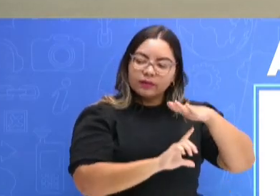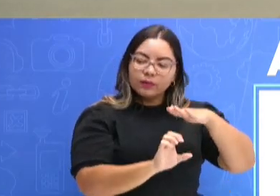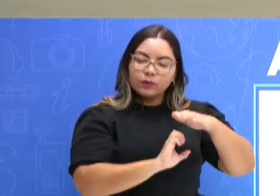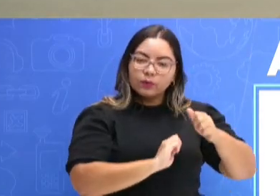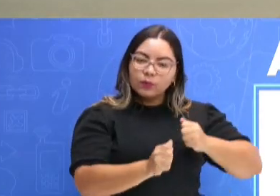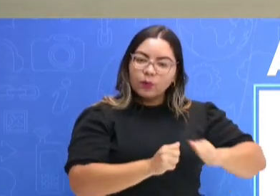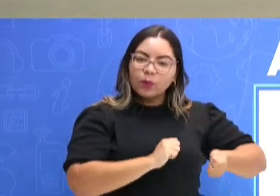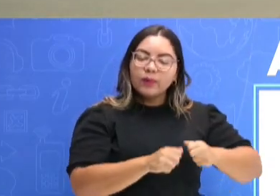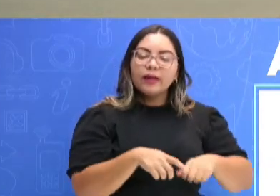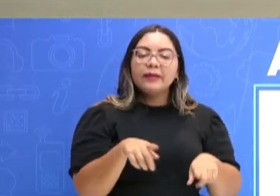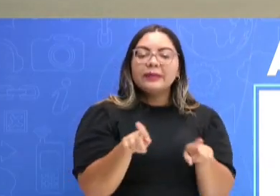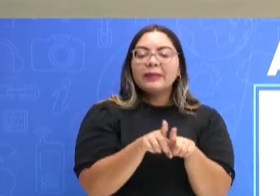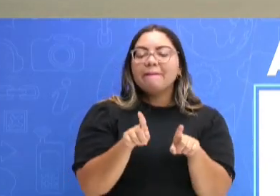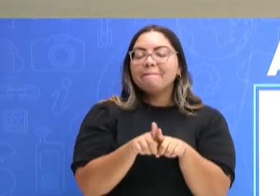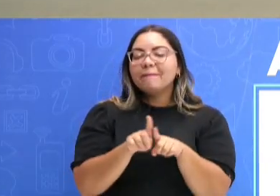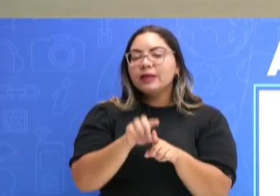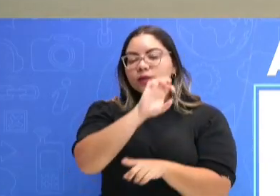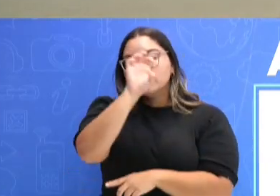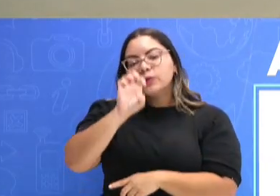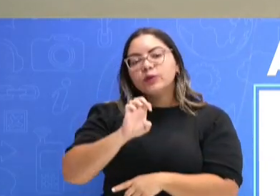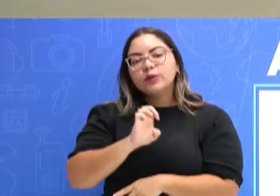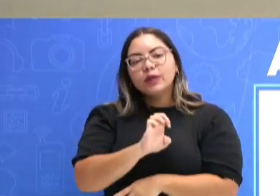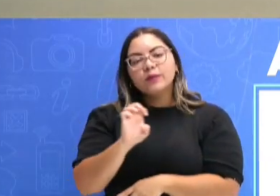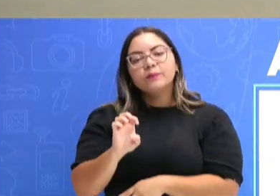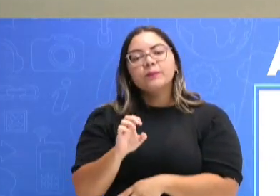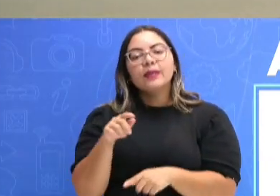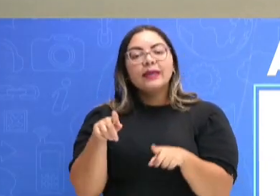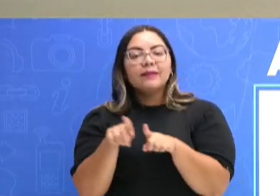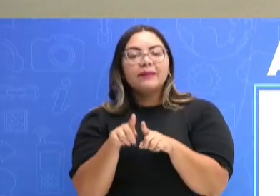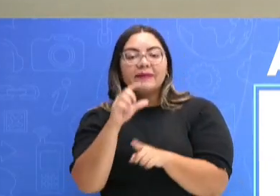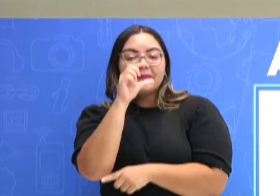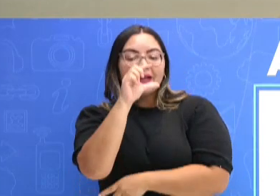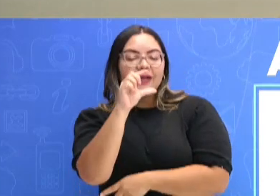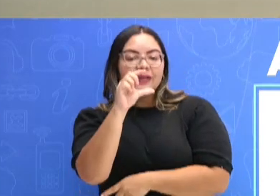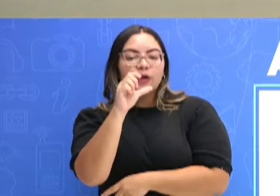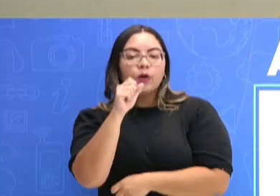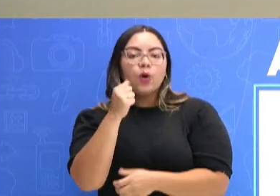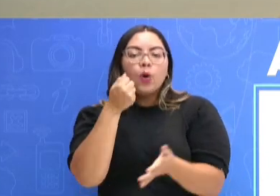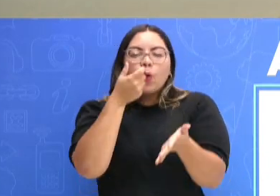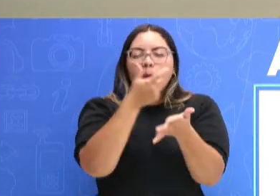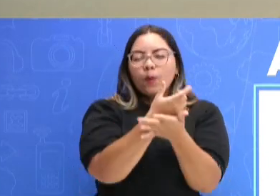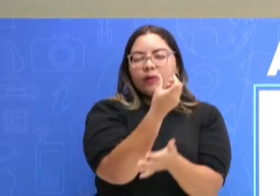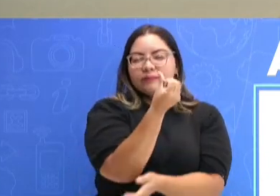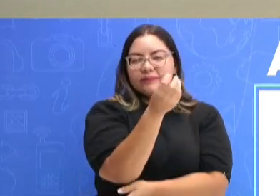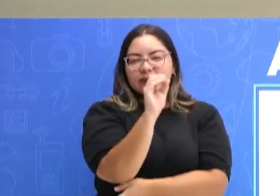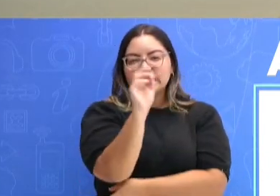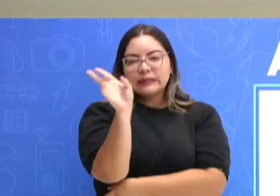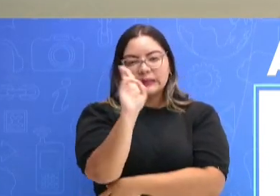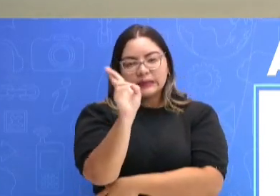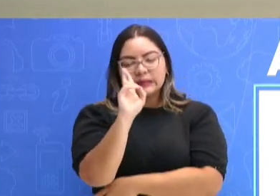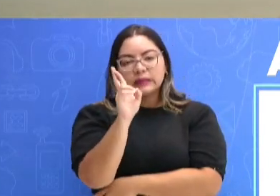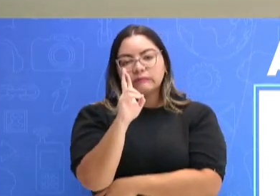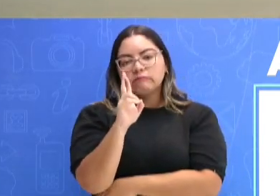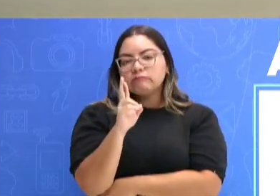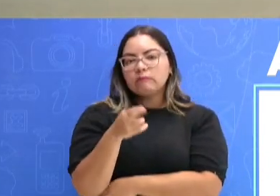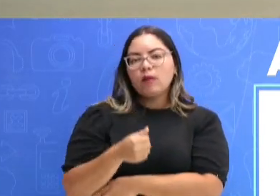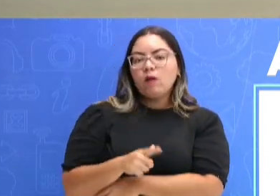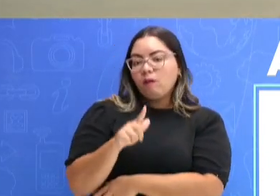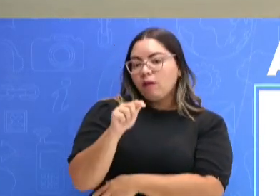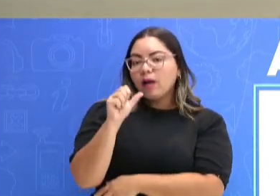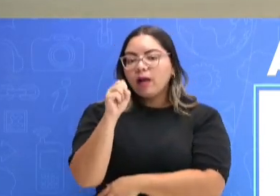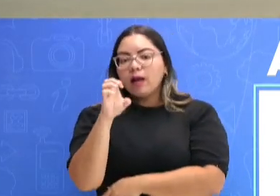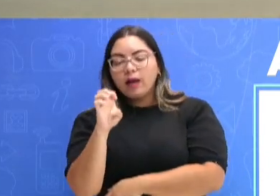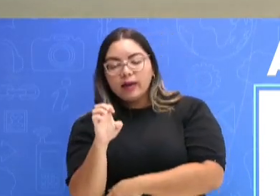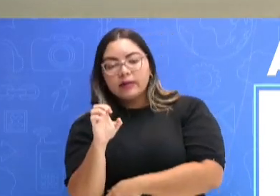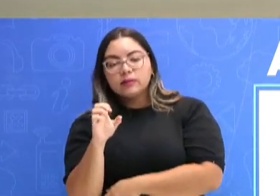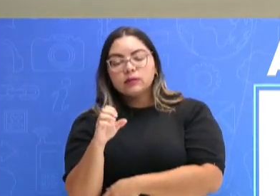ou pelo estado, comércio local, e através desse cartão eles comprem R$600, que seja gás de cozinha, que seja um